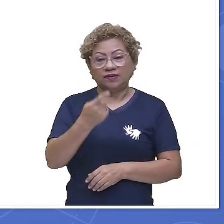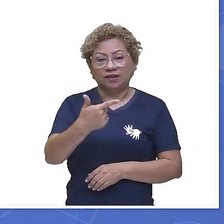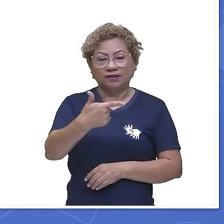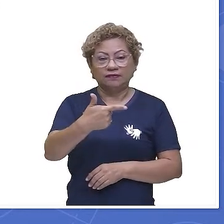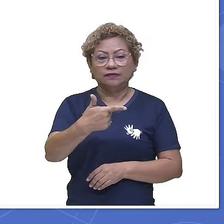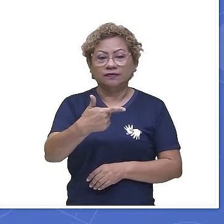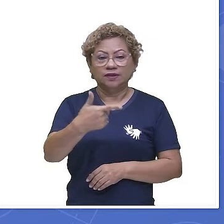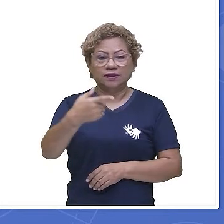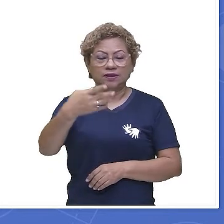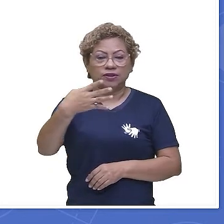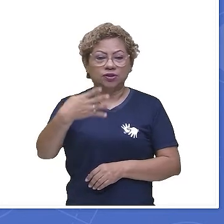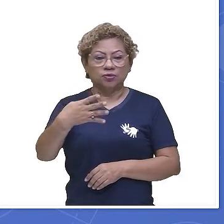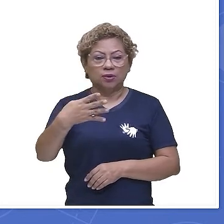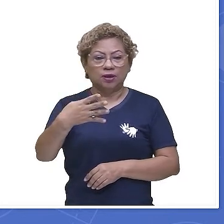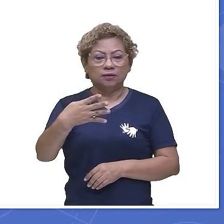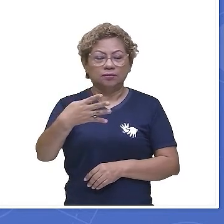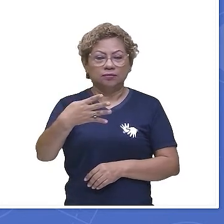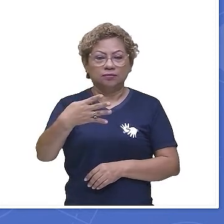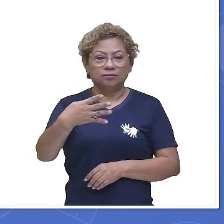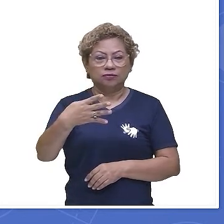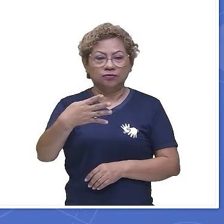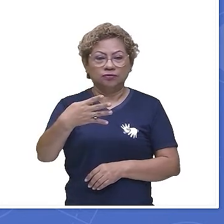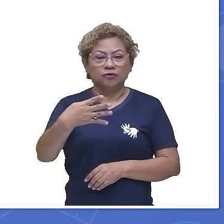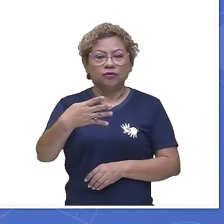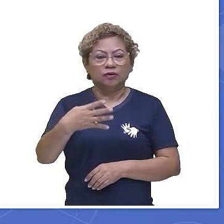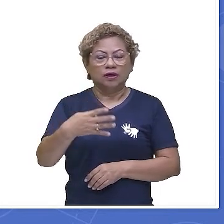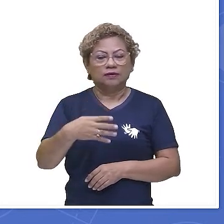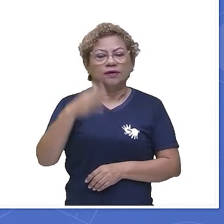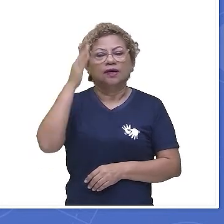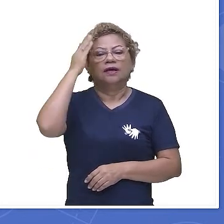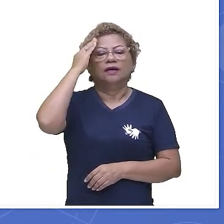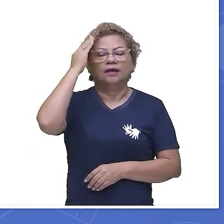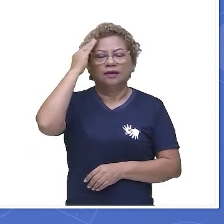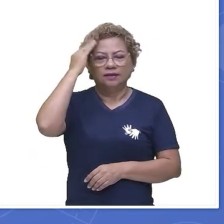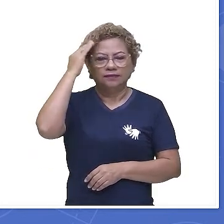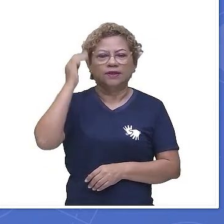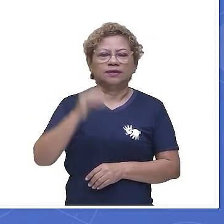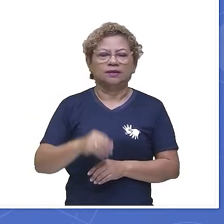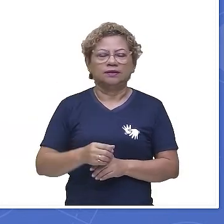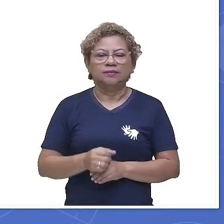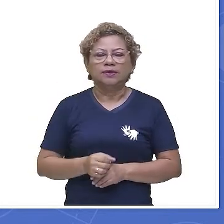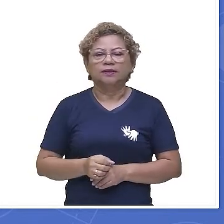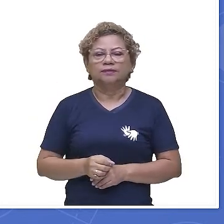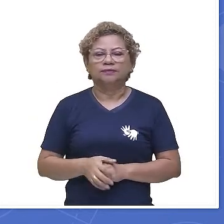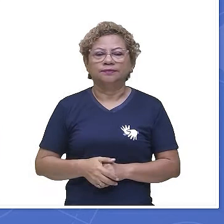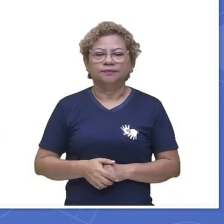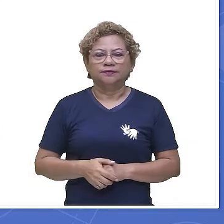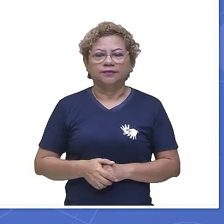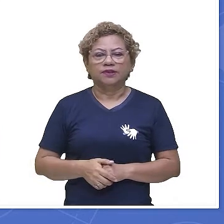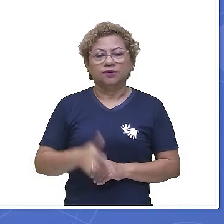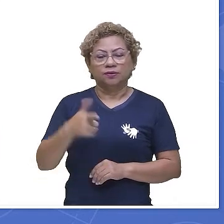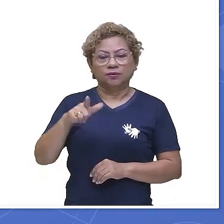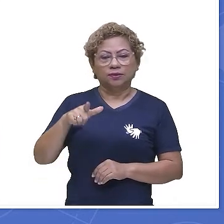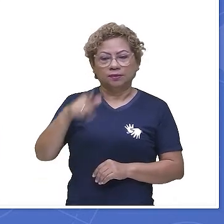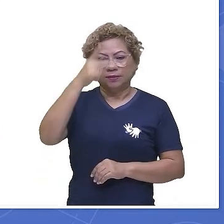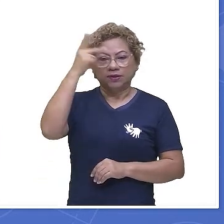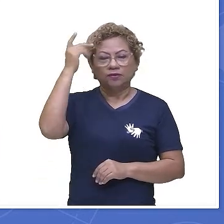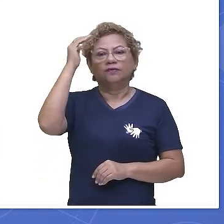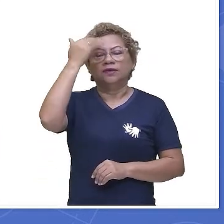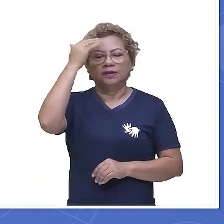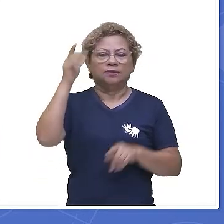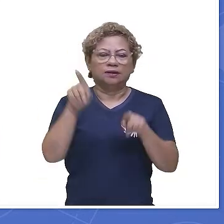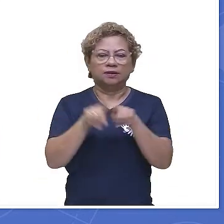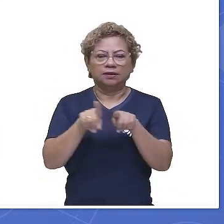Celsius, você caracterizou completamente aquela medida e a outra pessoa que ouviu entendeu também completamente a